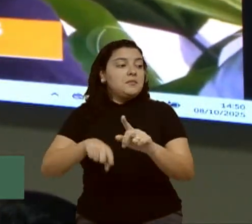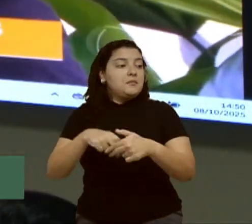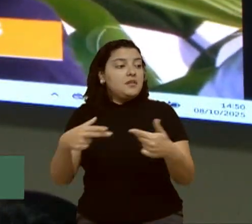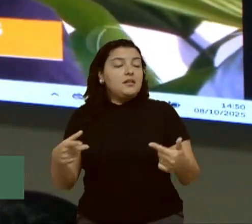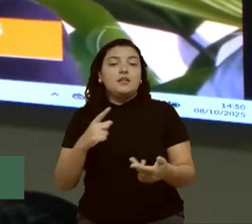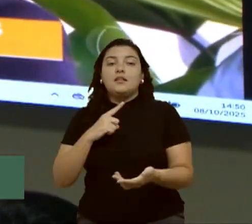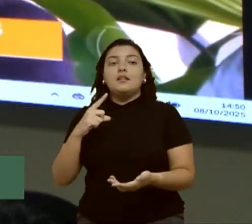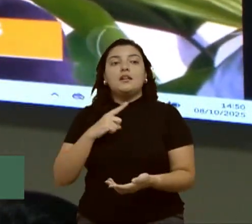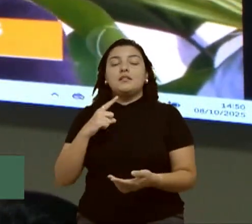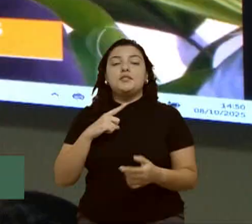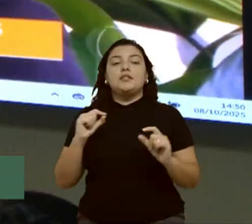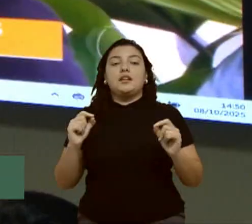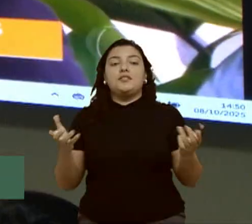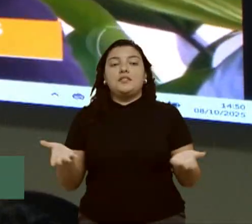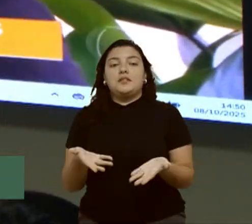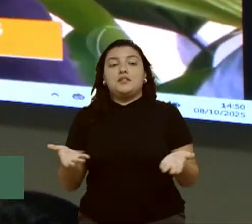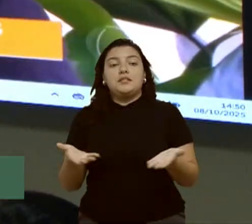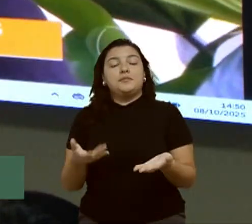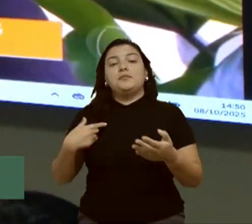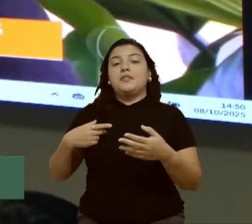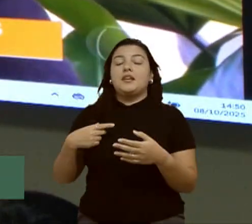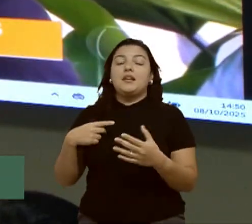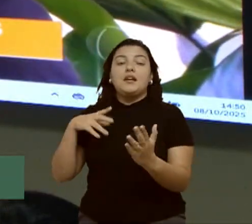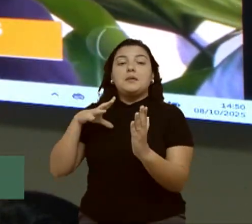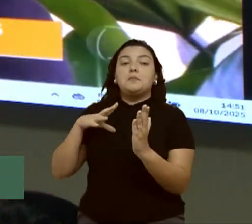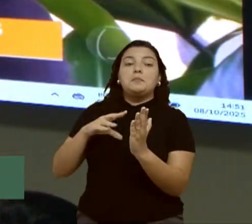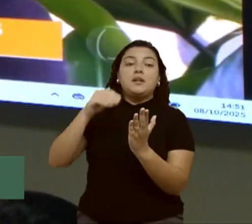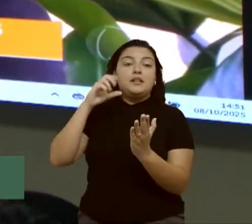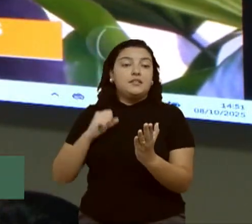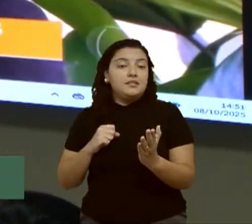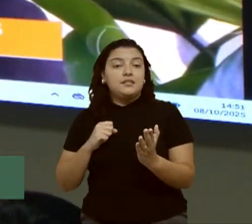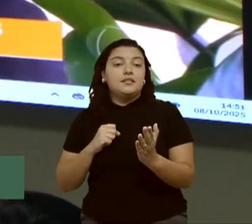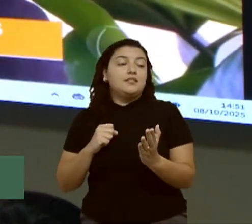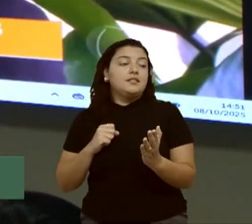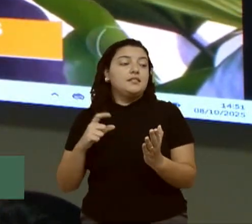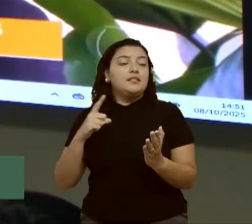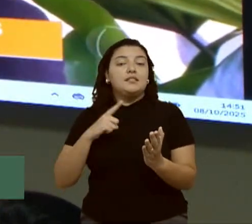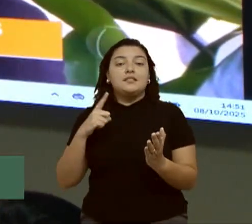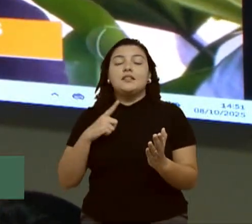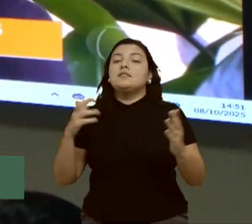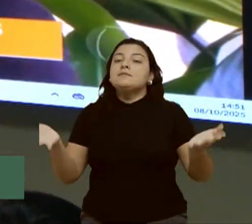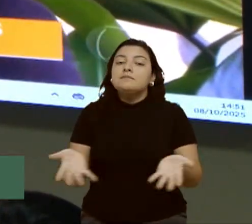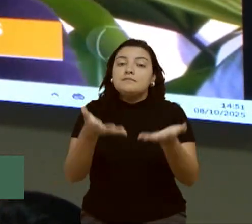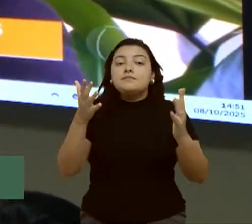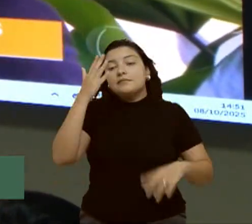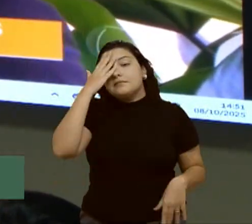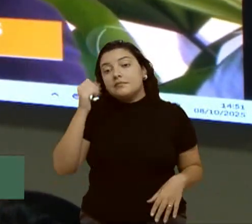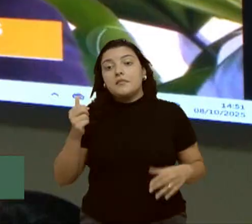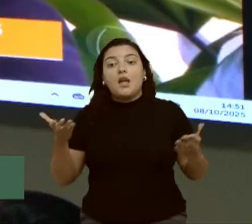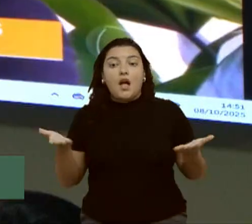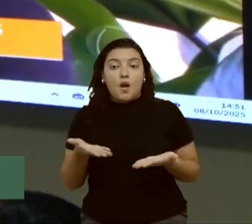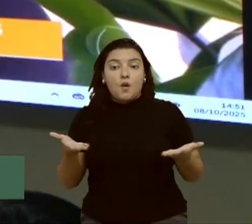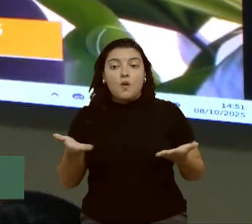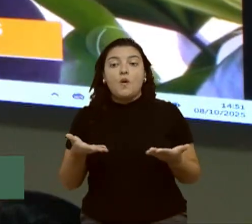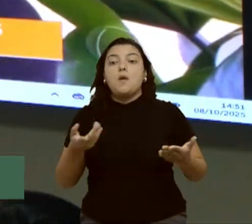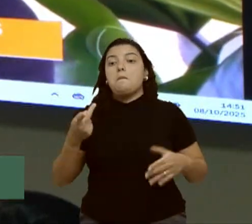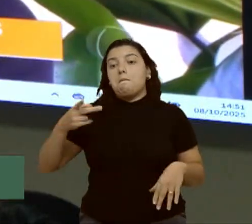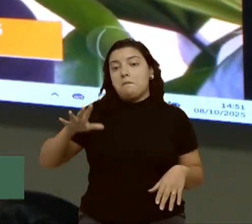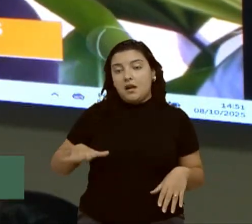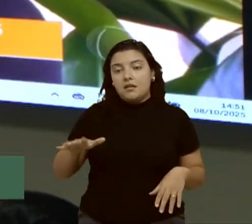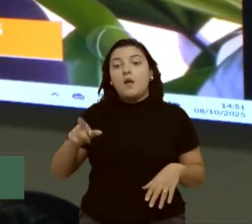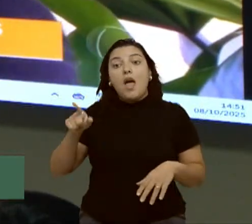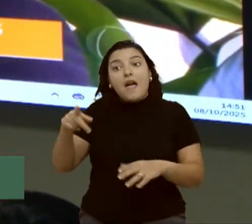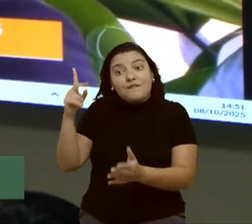publicitário, vai tirando prints de tela, dos produtos que estão na promoção, justamente para saber se agora esse preço realmente se trata de